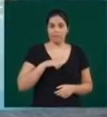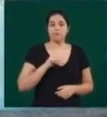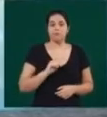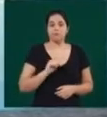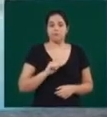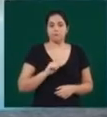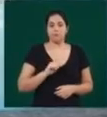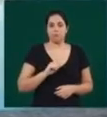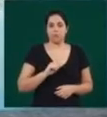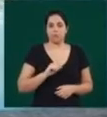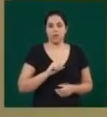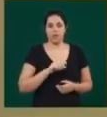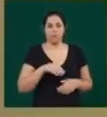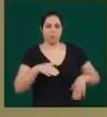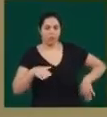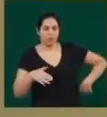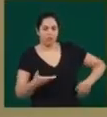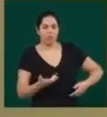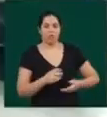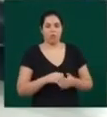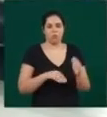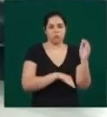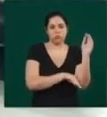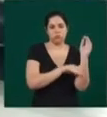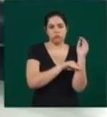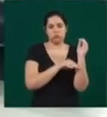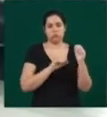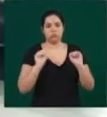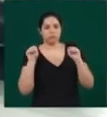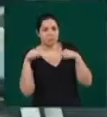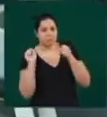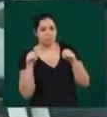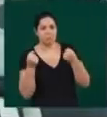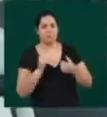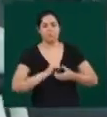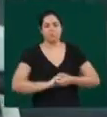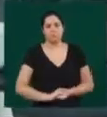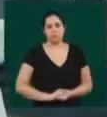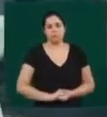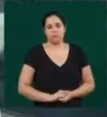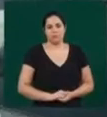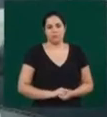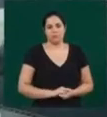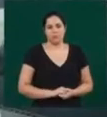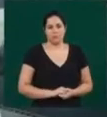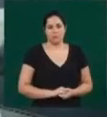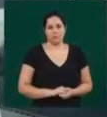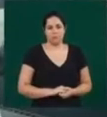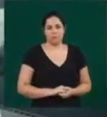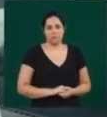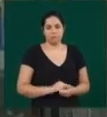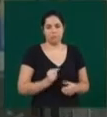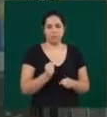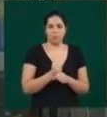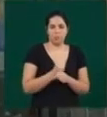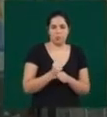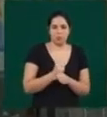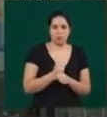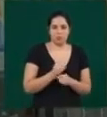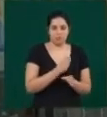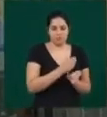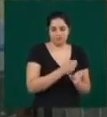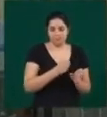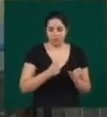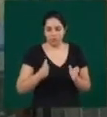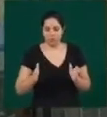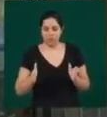previstas despesas com piscina, elevador e sala de ginástica. Os custos calculados anualmente são divididos entre